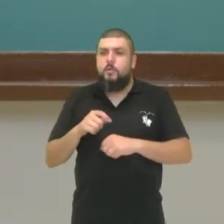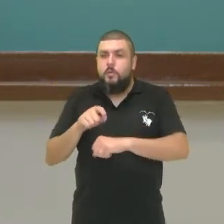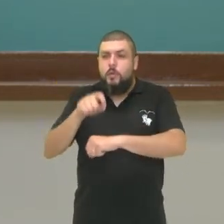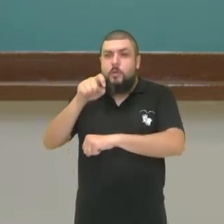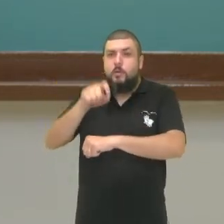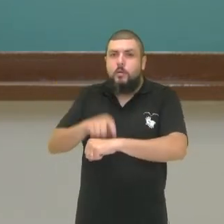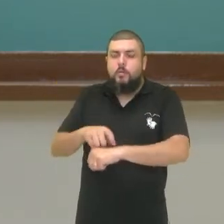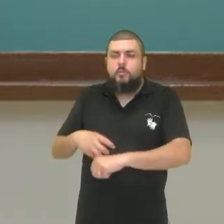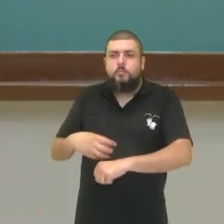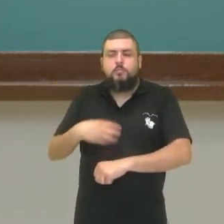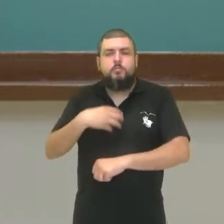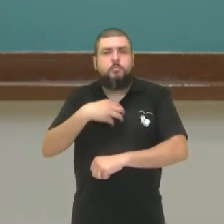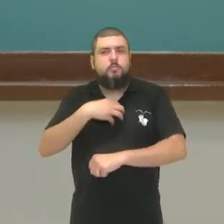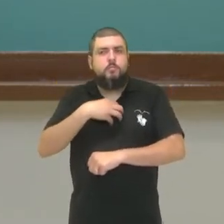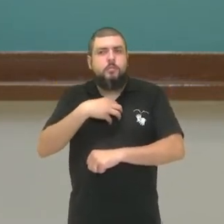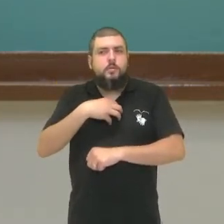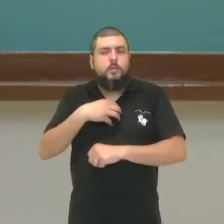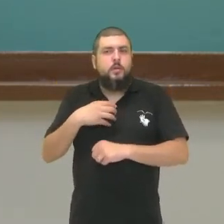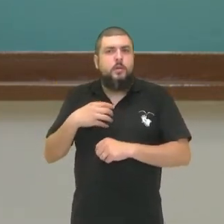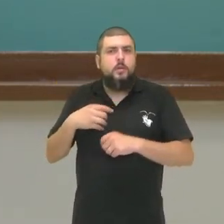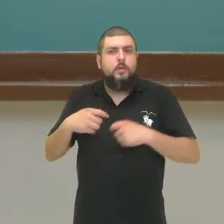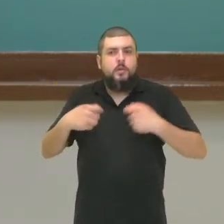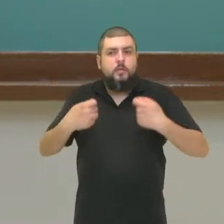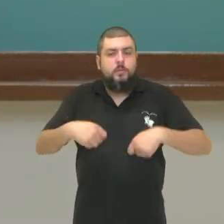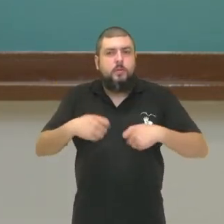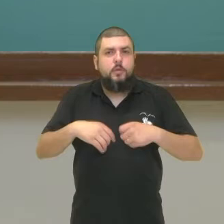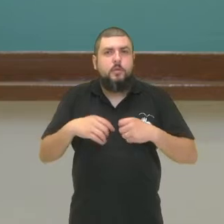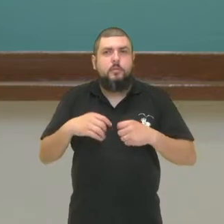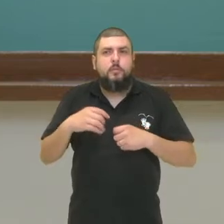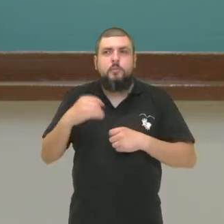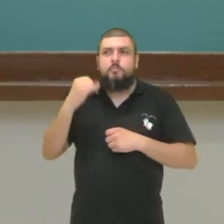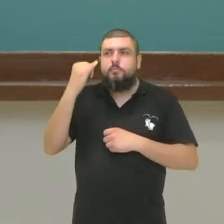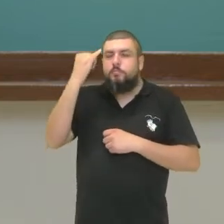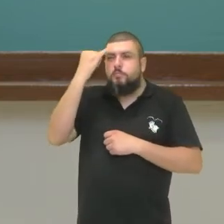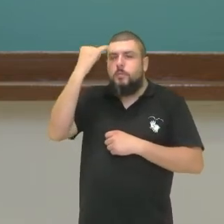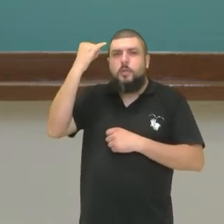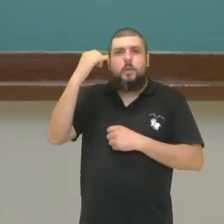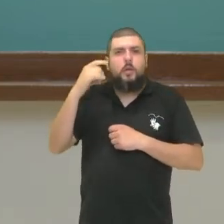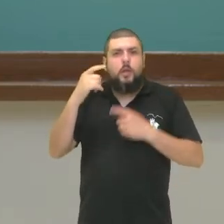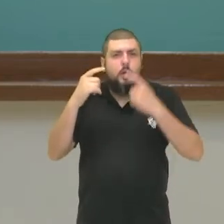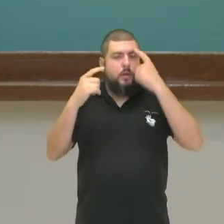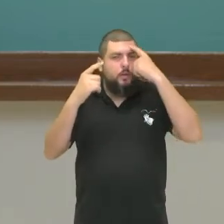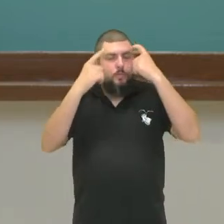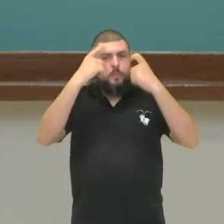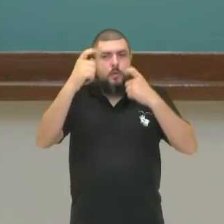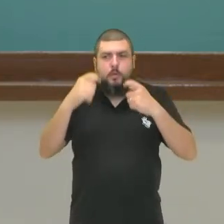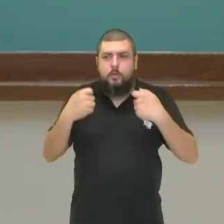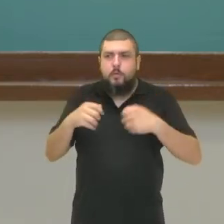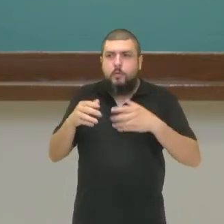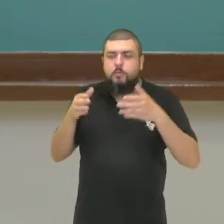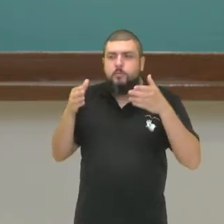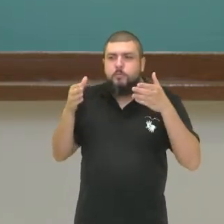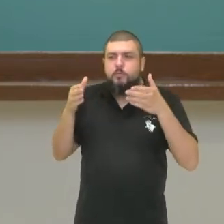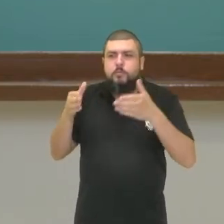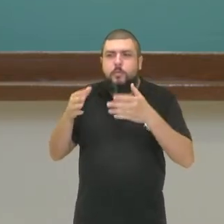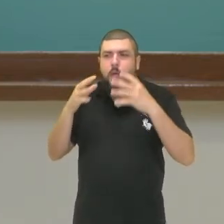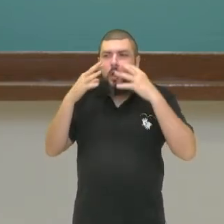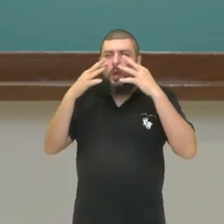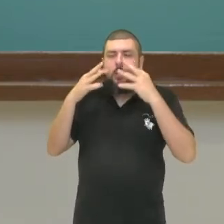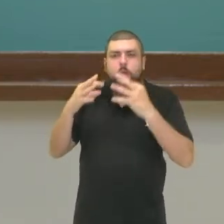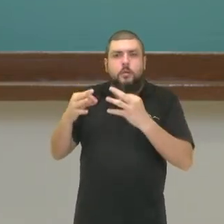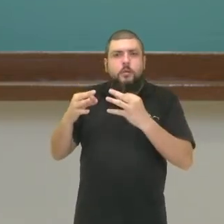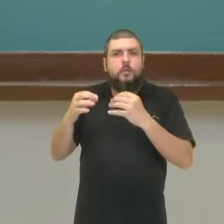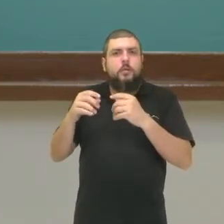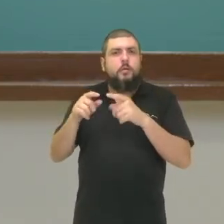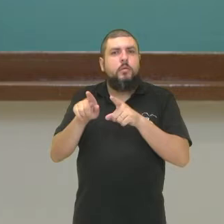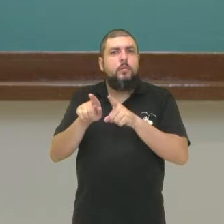o objetivo, né, tendo que ter a concentração e a atenção naquilo que vai ser feito e ao mesmo tempo